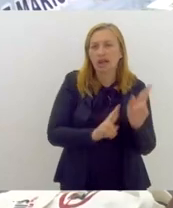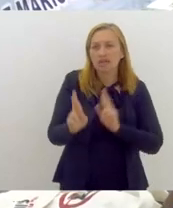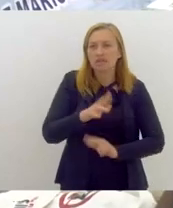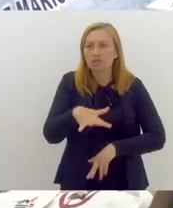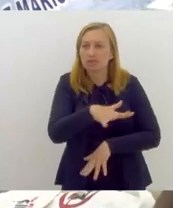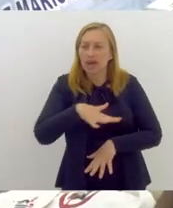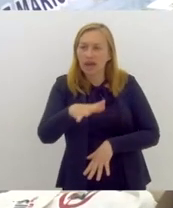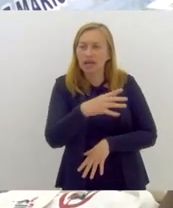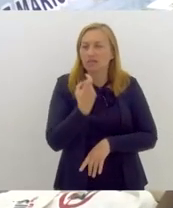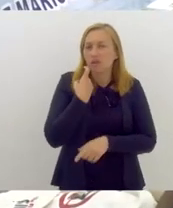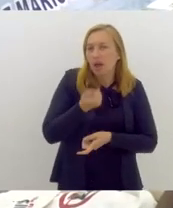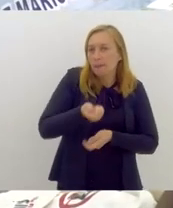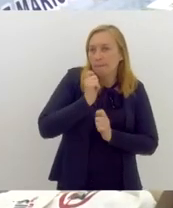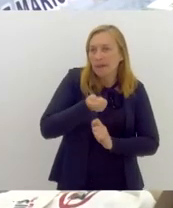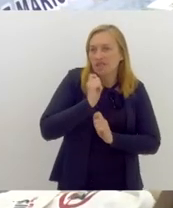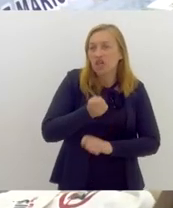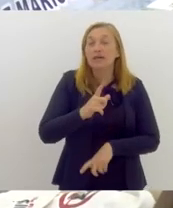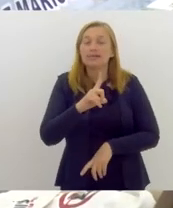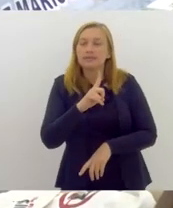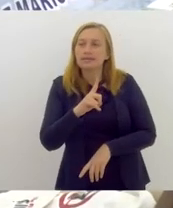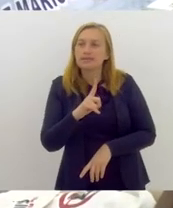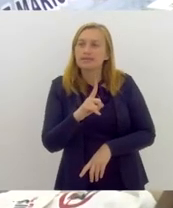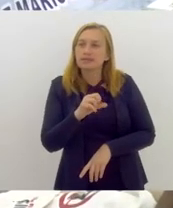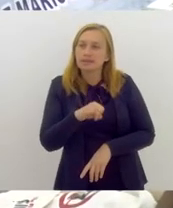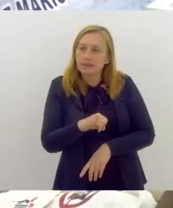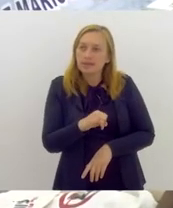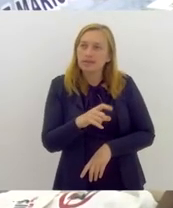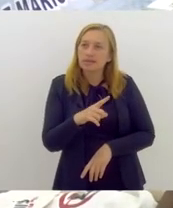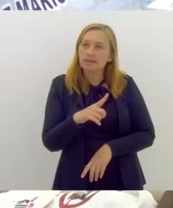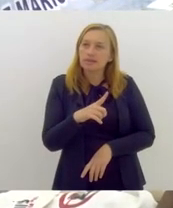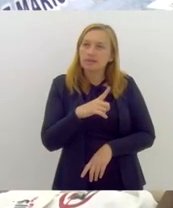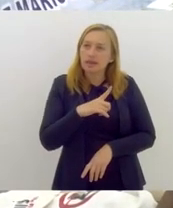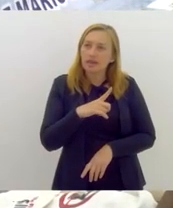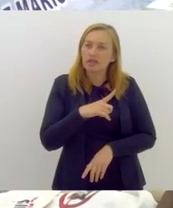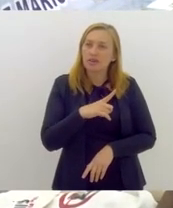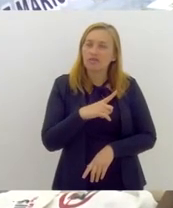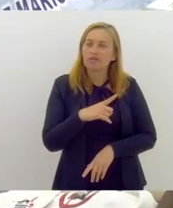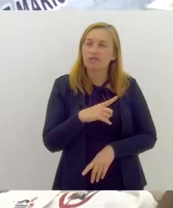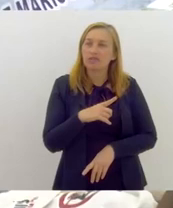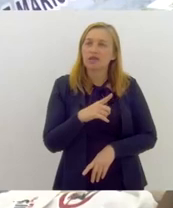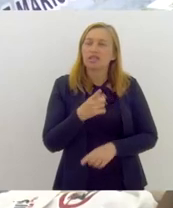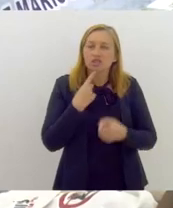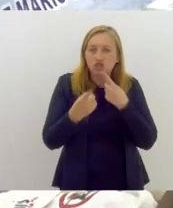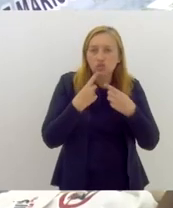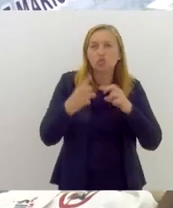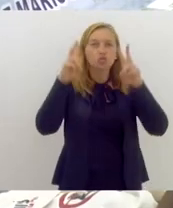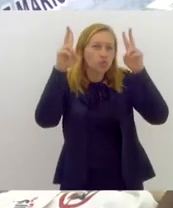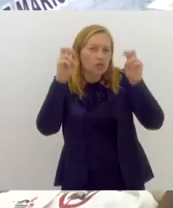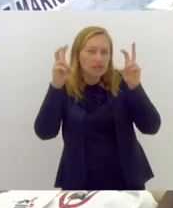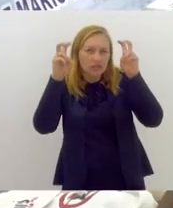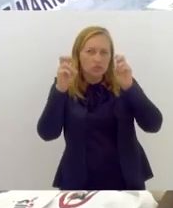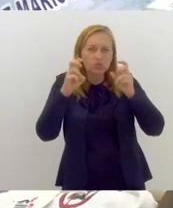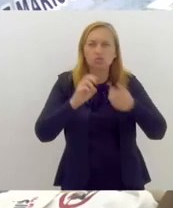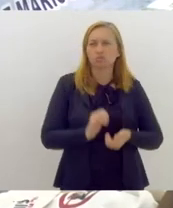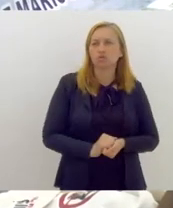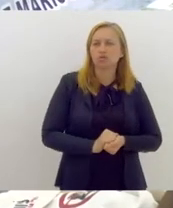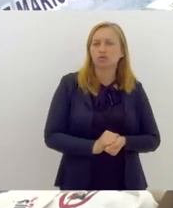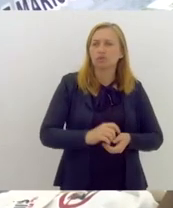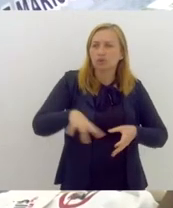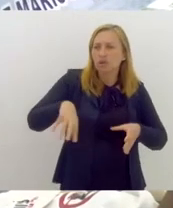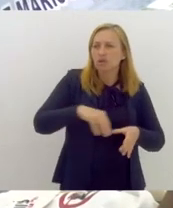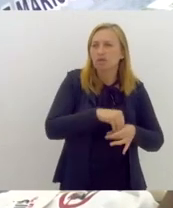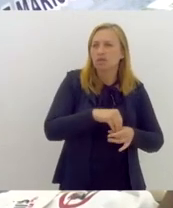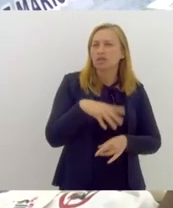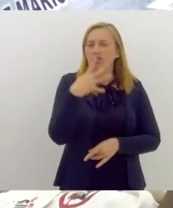Pesca se teve uma se existiu uma ata dessa reunião e se discutiu essa questão da implementação